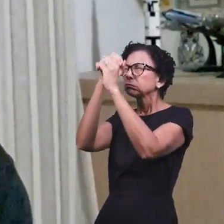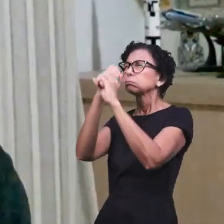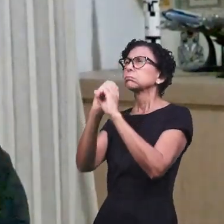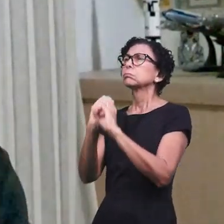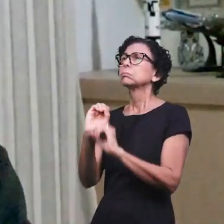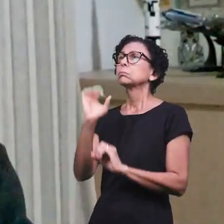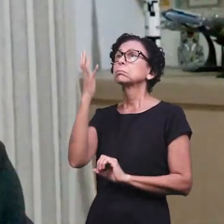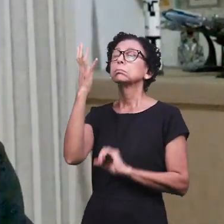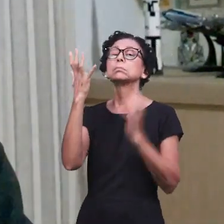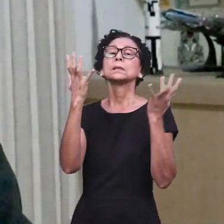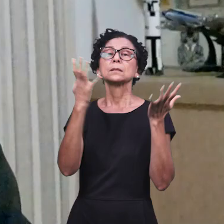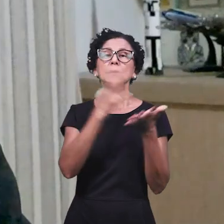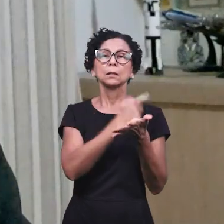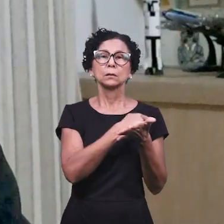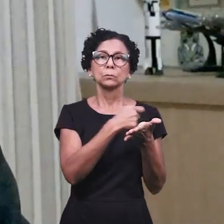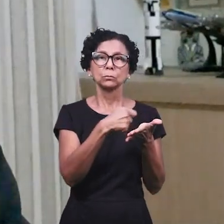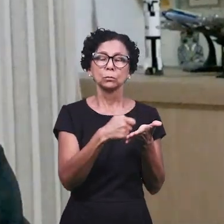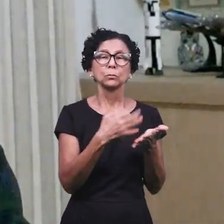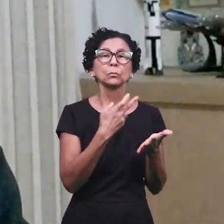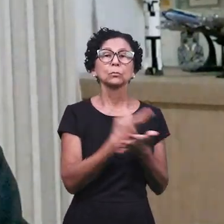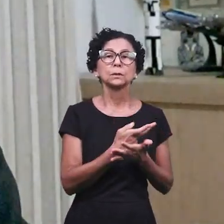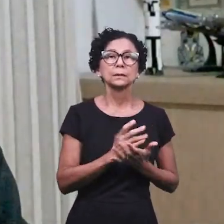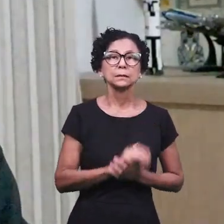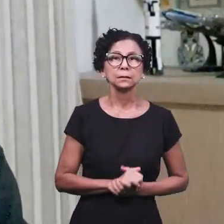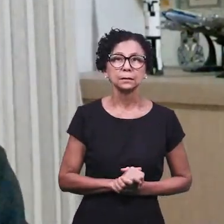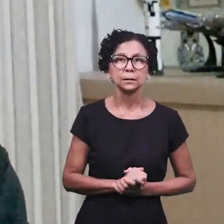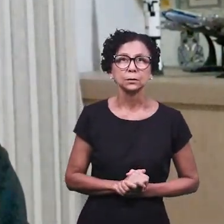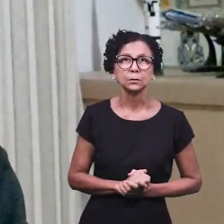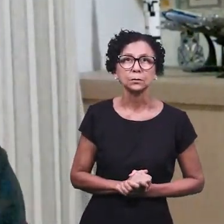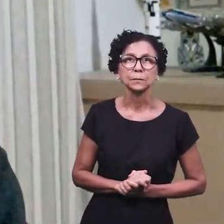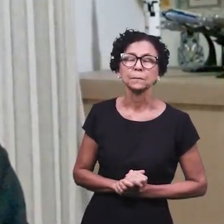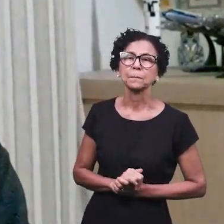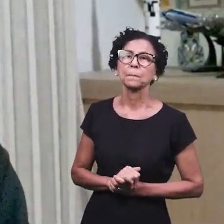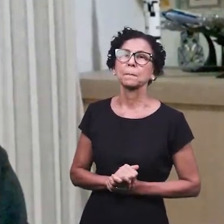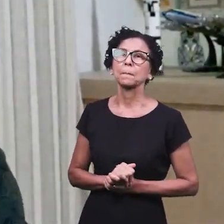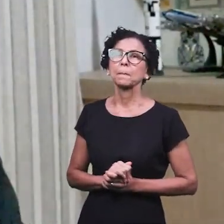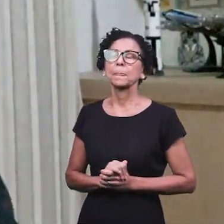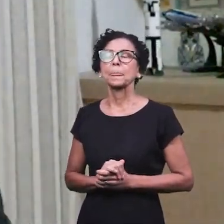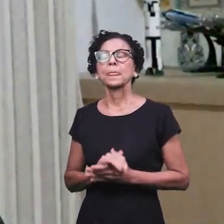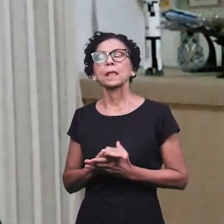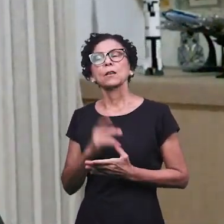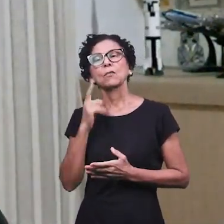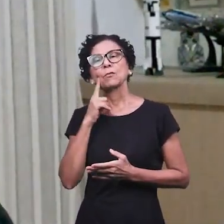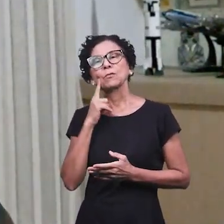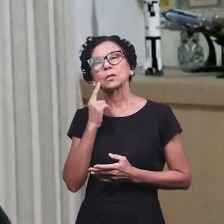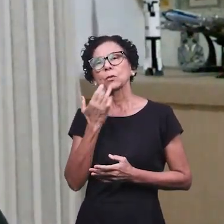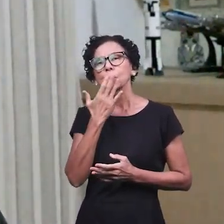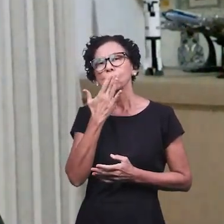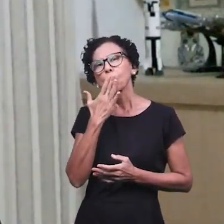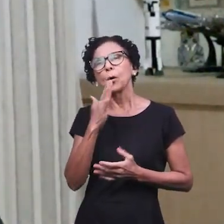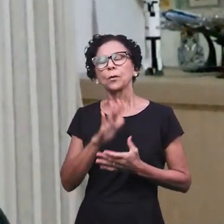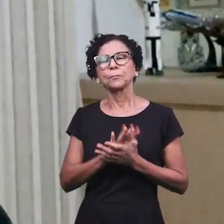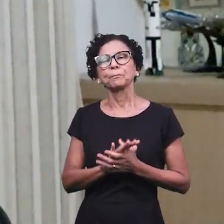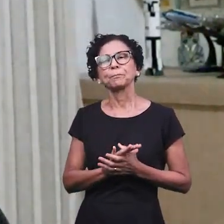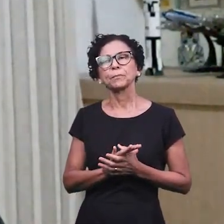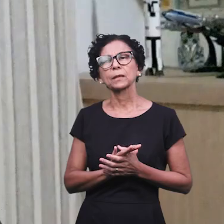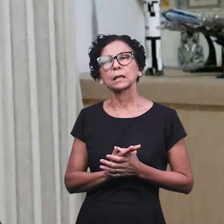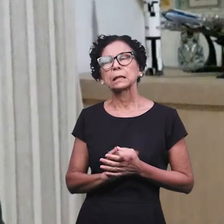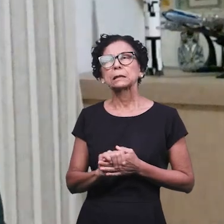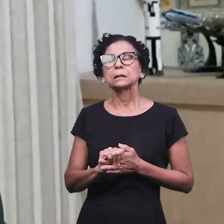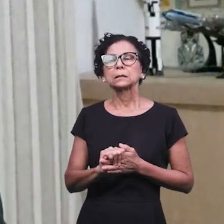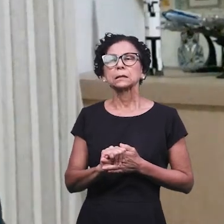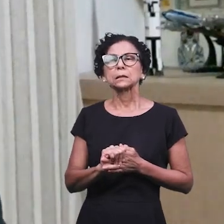até explicou alguns fatos que aconteceram. O que aconteceu naquela época? Foram vistas auroras boreais na